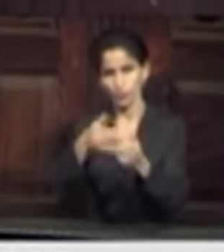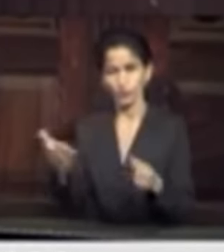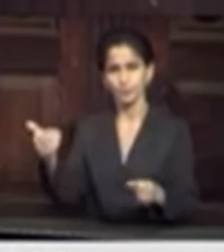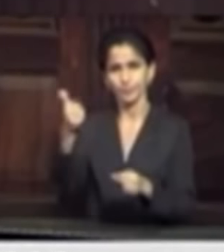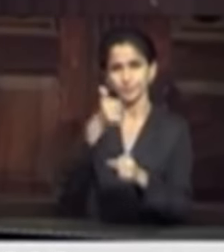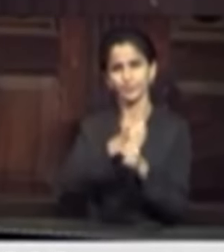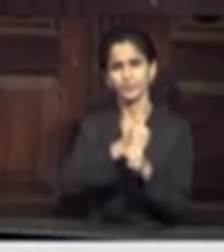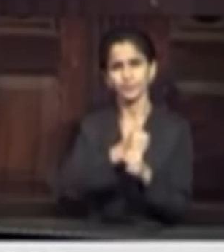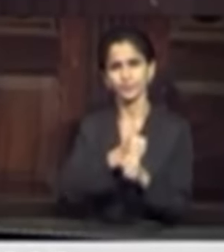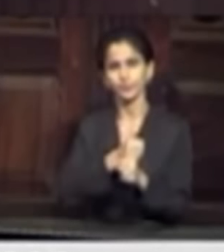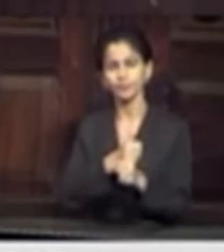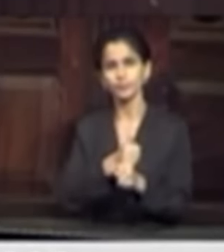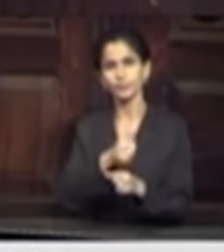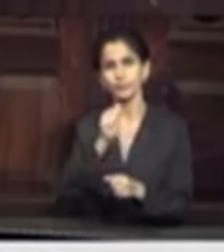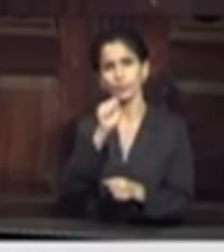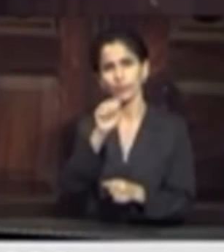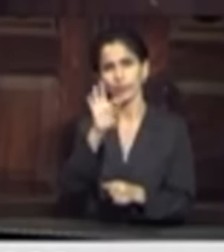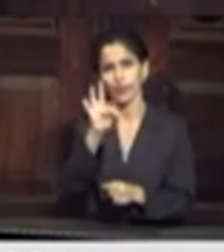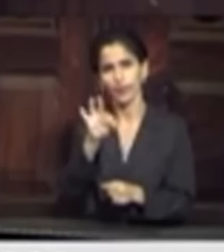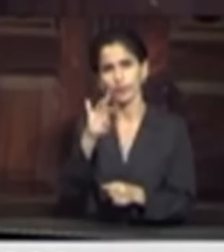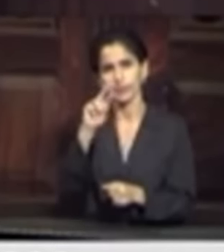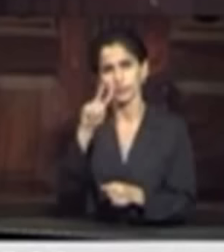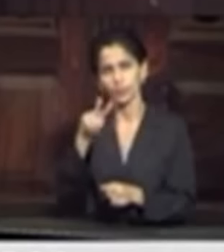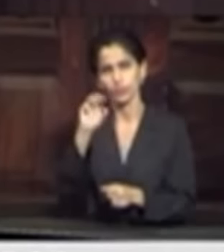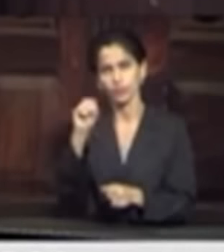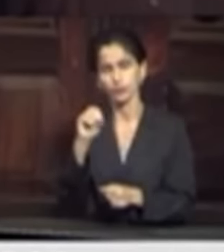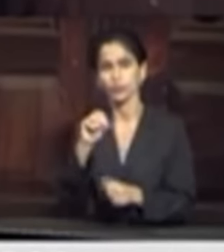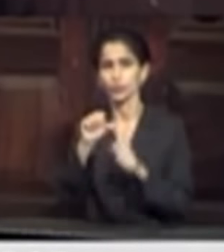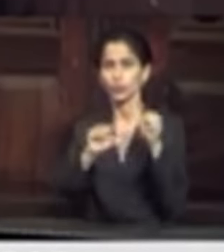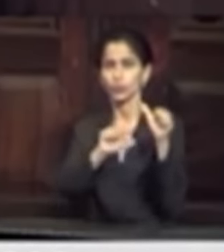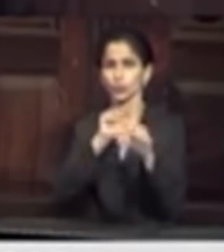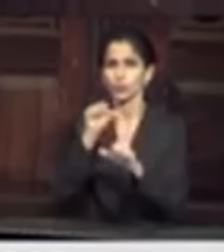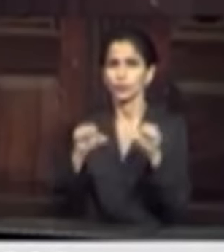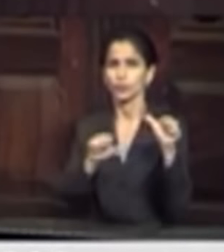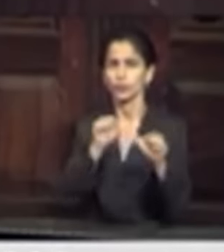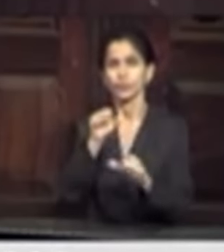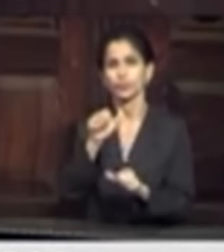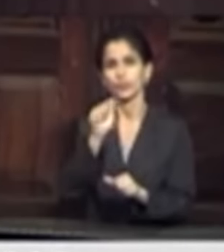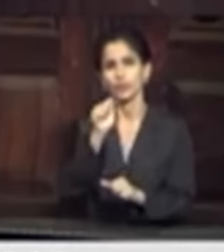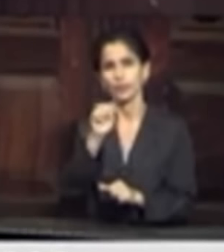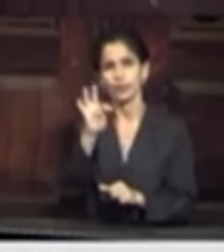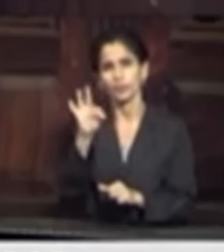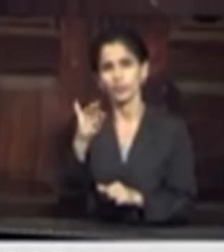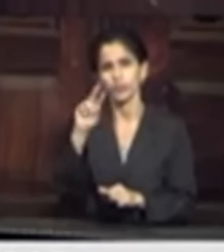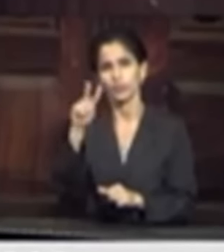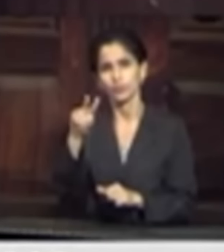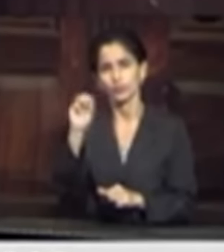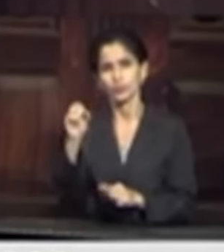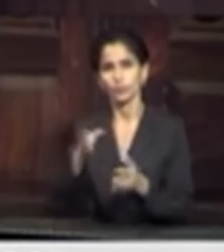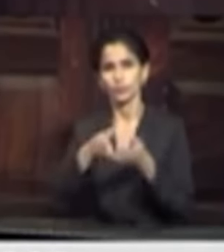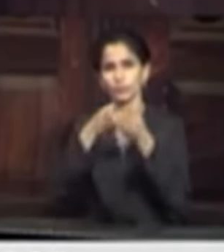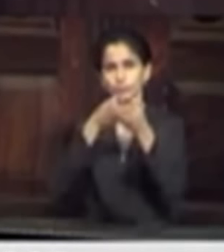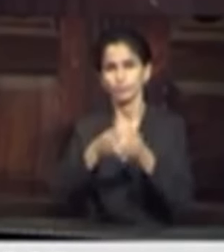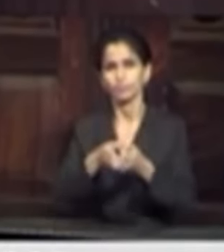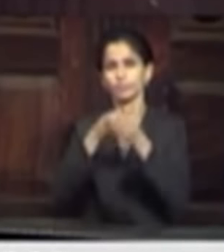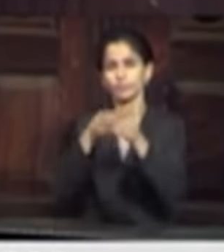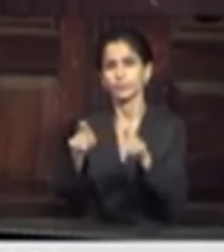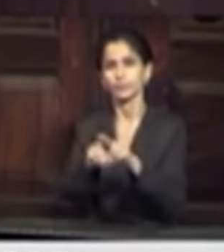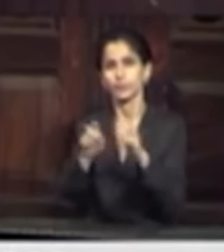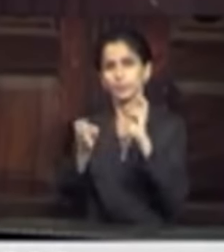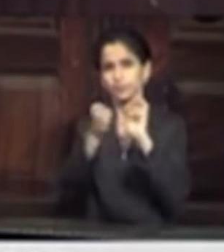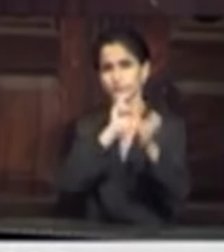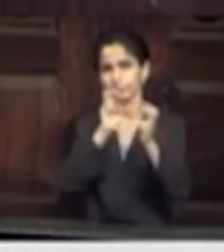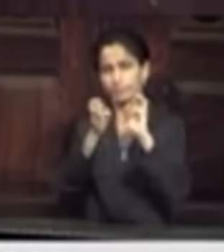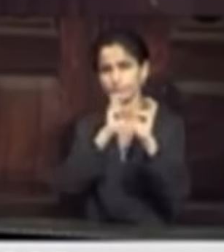Substituir o ativo SEDAI pelo ativo das barcas, pelo ativo dos trens urbanos